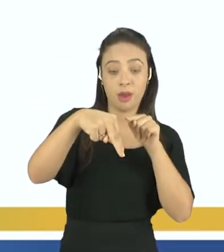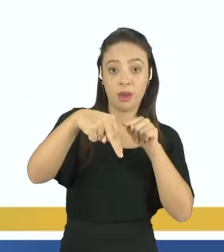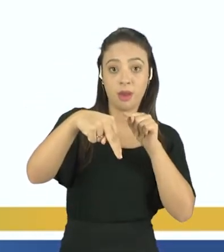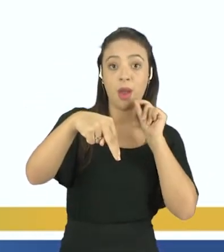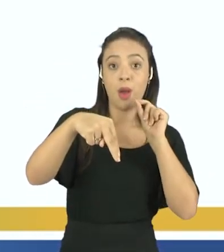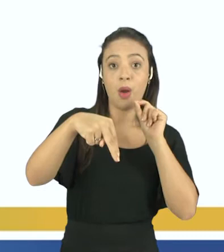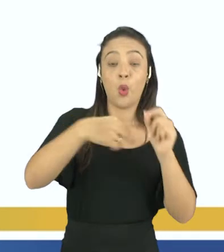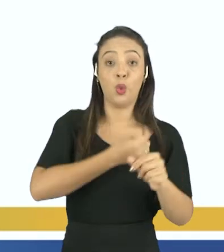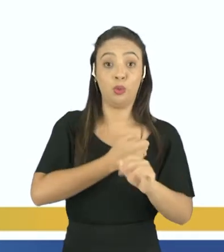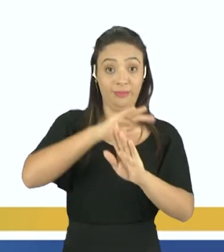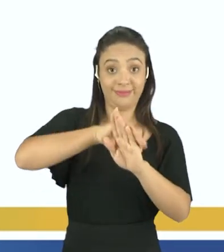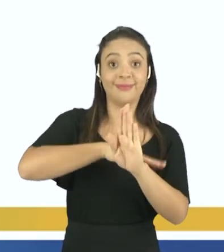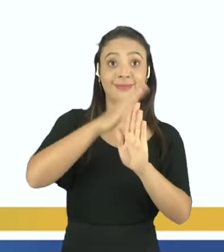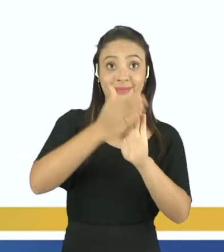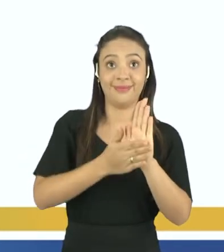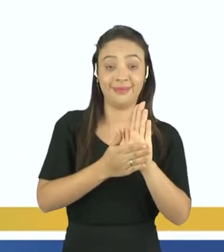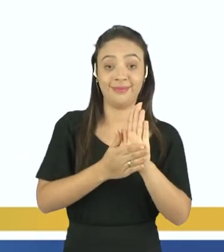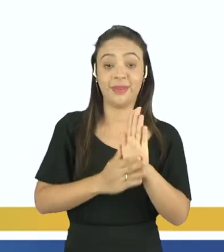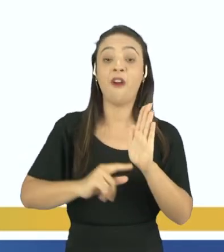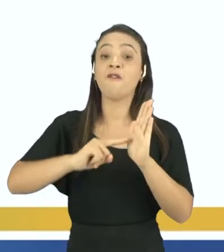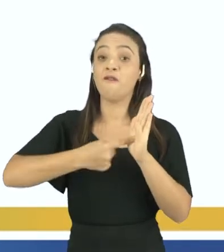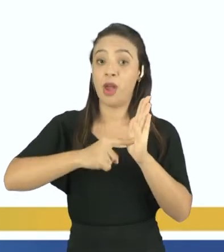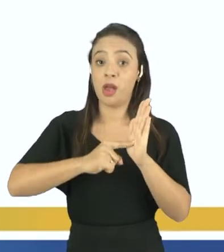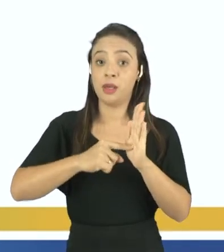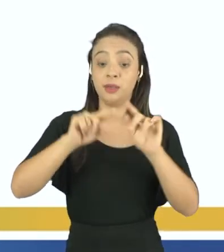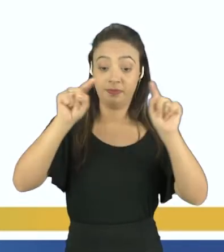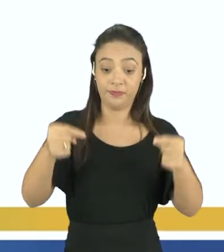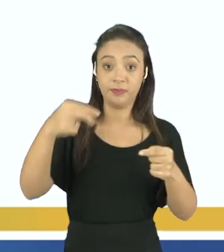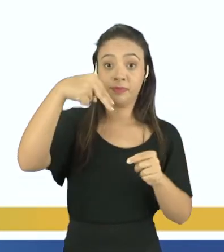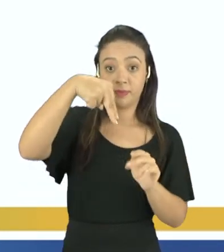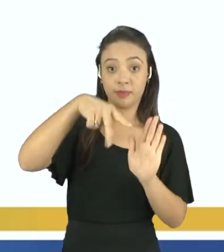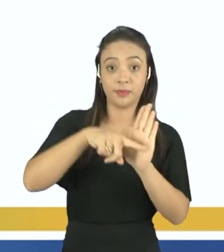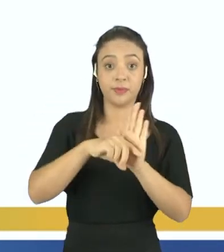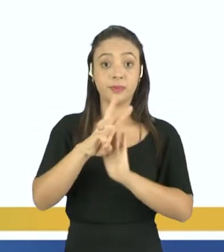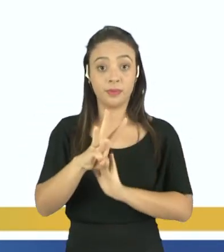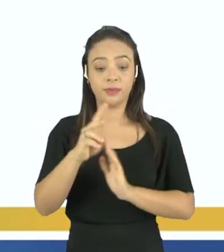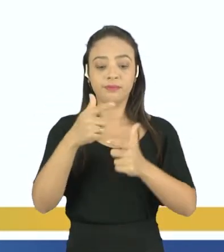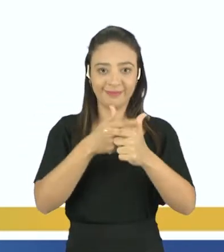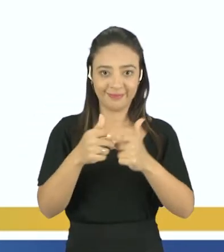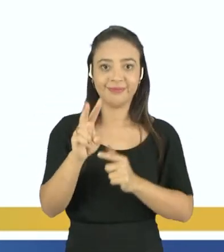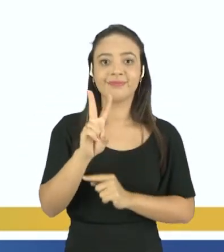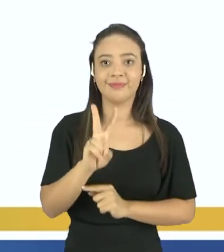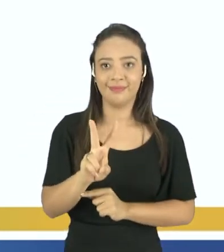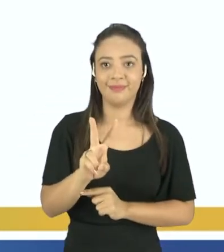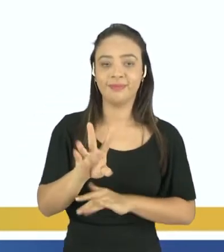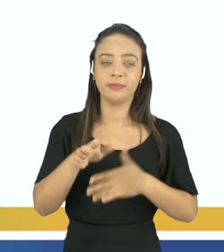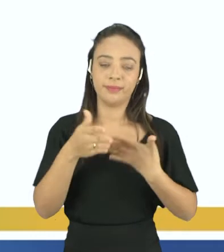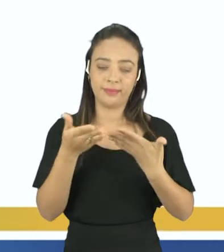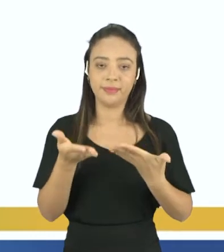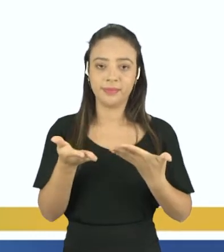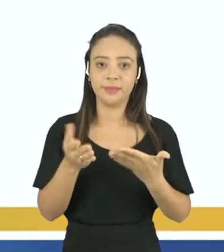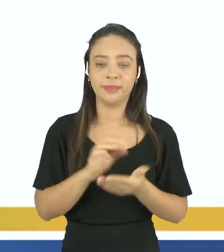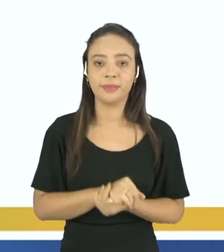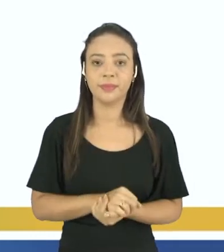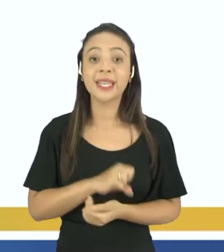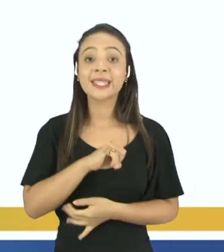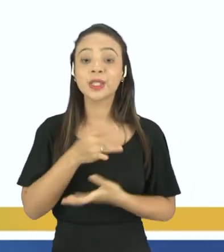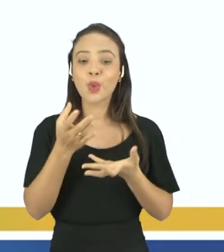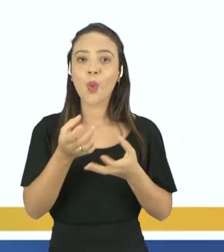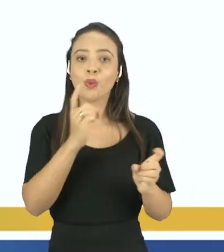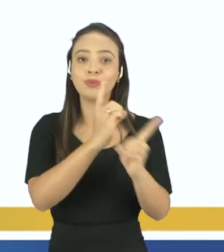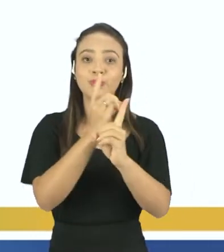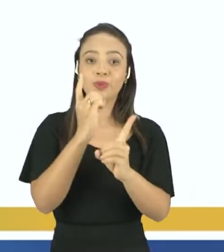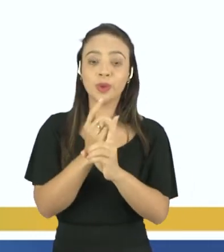n representa o número Tá certo n vezes ele - 3 / 2 bom se nós queremos